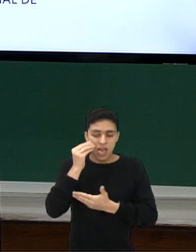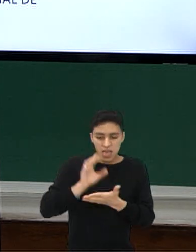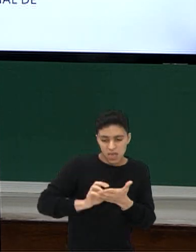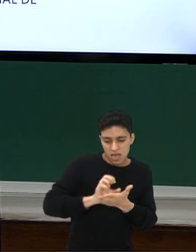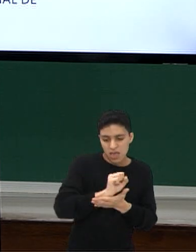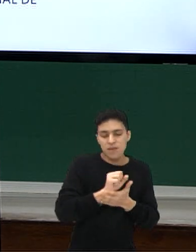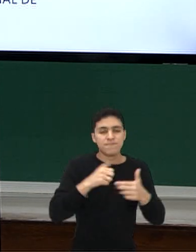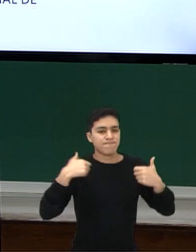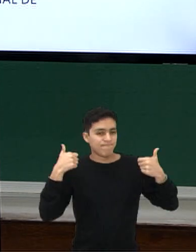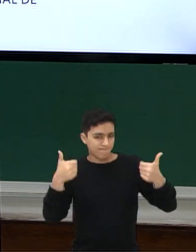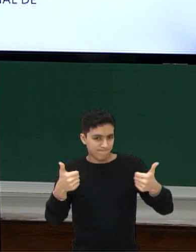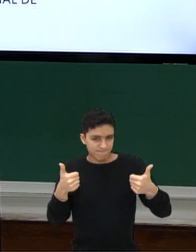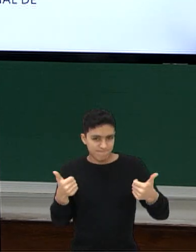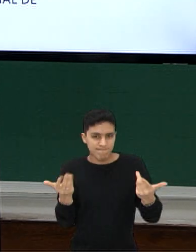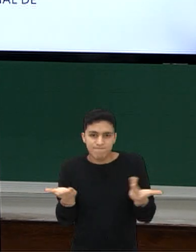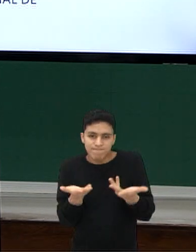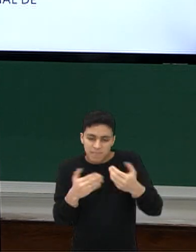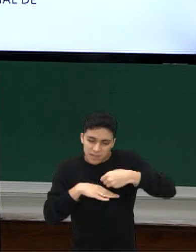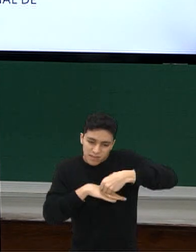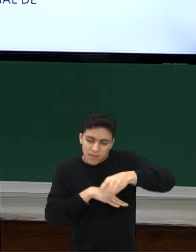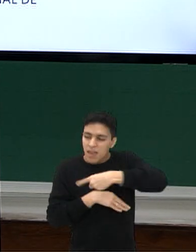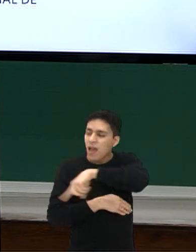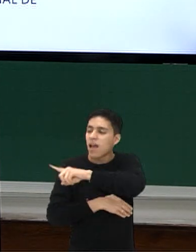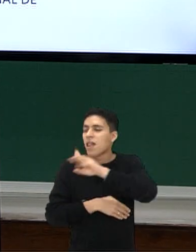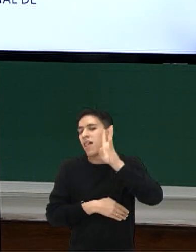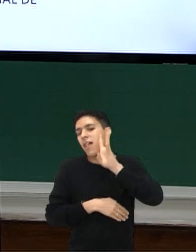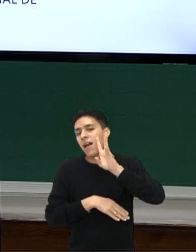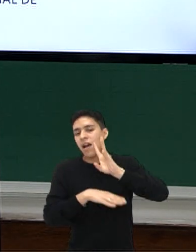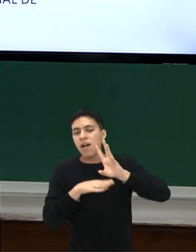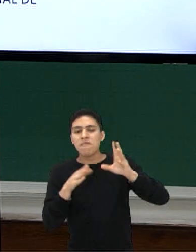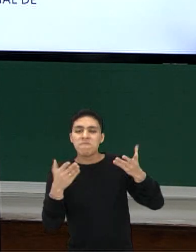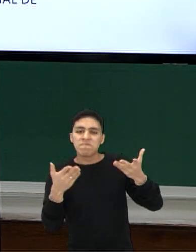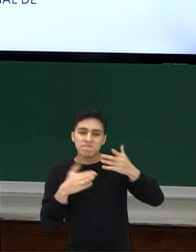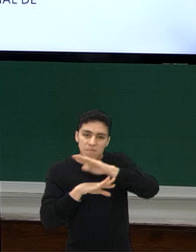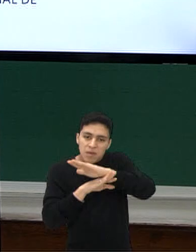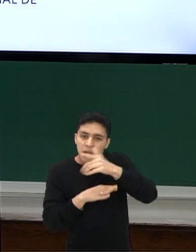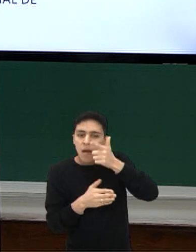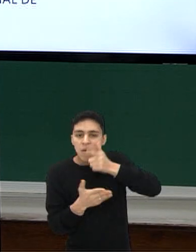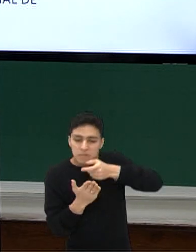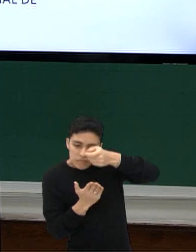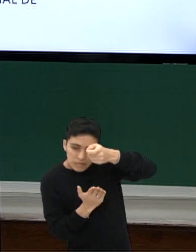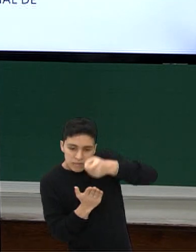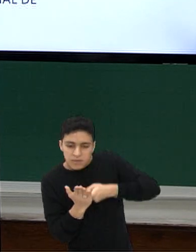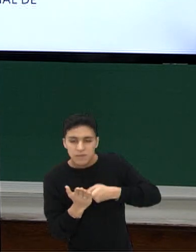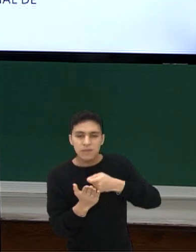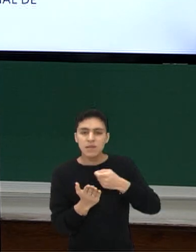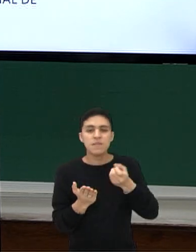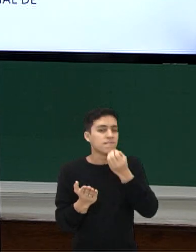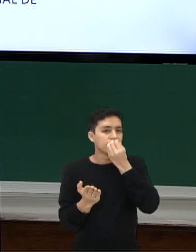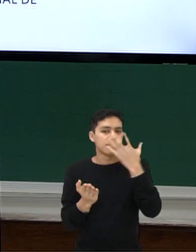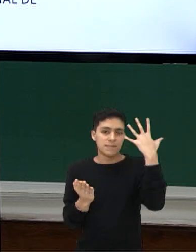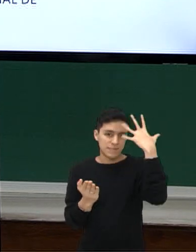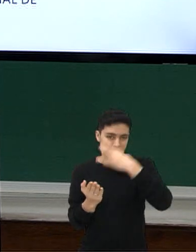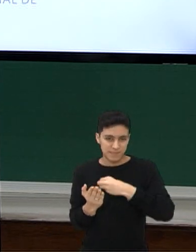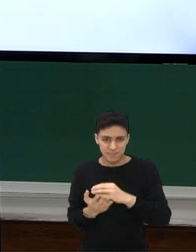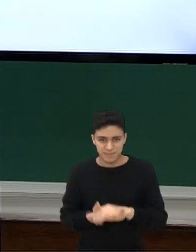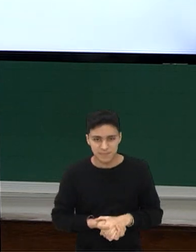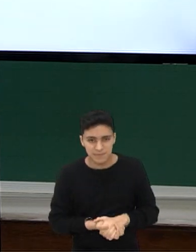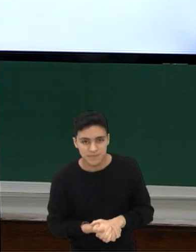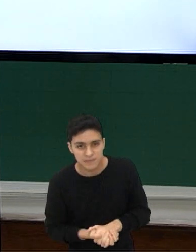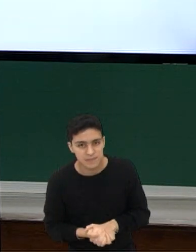inscreveu. Então, tem umas dicas bem legais aí para você e você vai conseguir fazer uma redação bem linda. Vamos